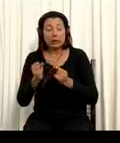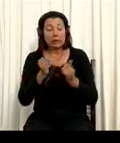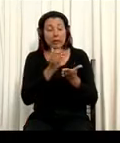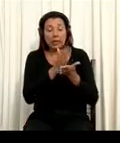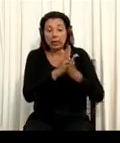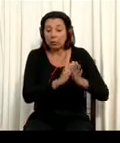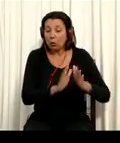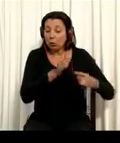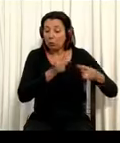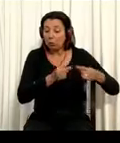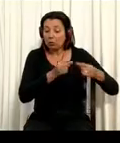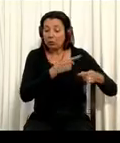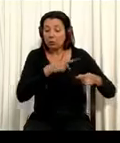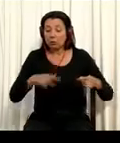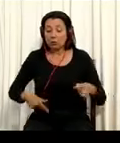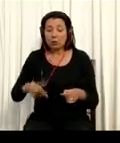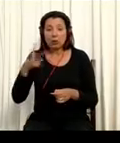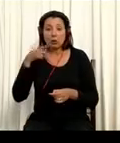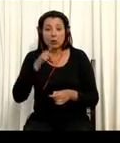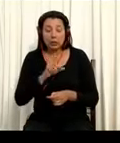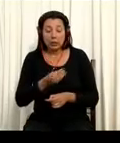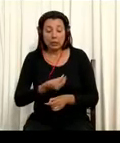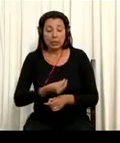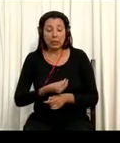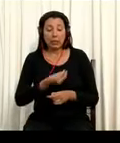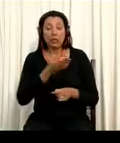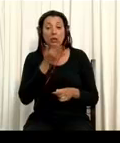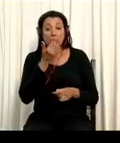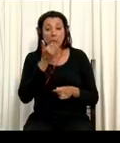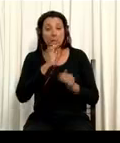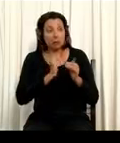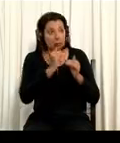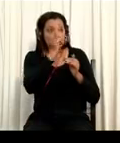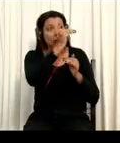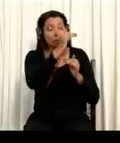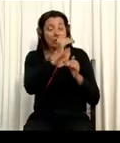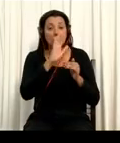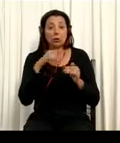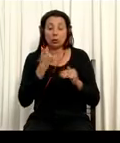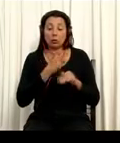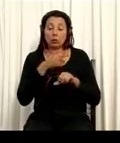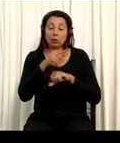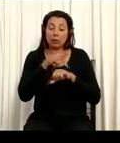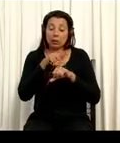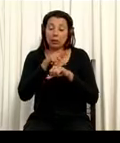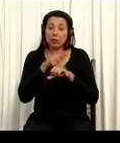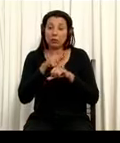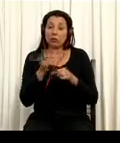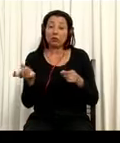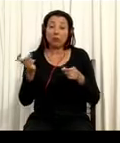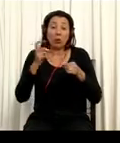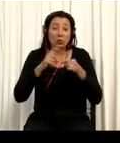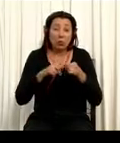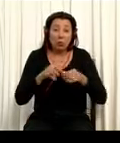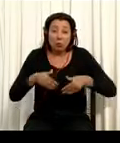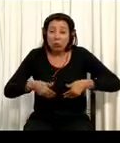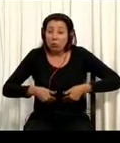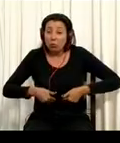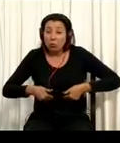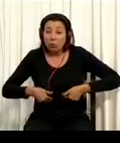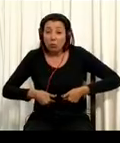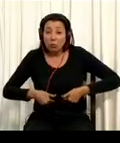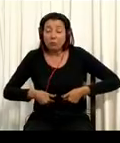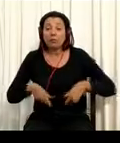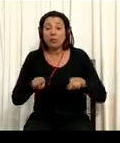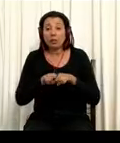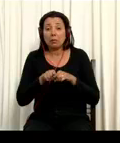políticas públicas que garantiam a soberania alimentar. Por isso, nosso país voltou ao mapa da fome, conseguiu também aí